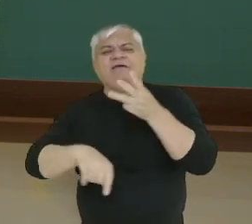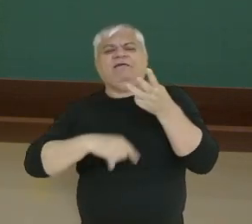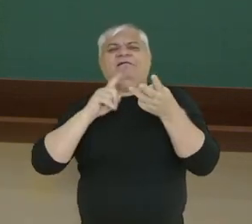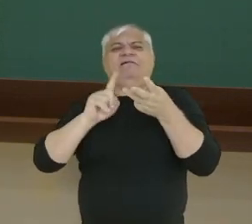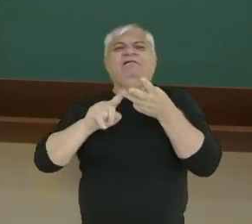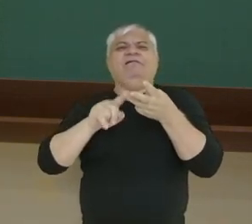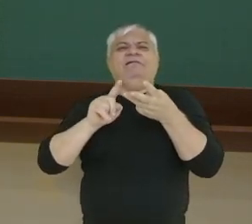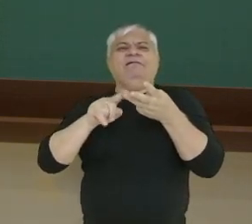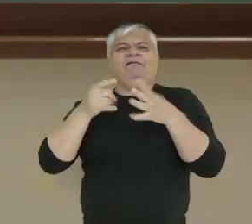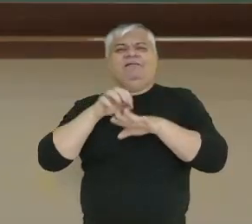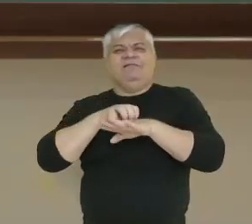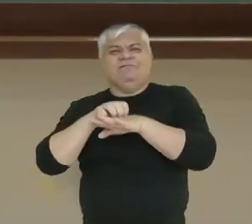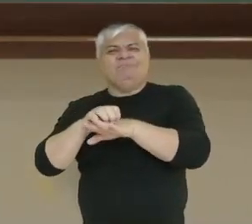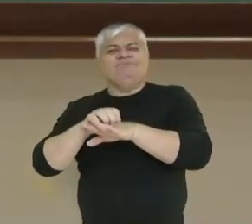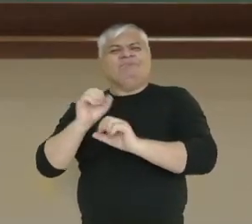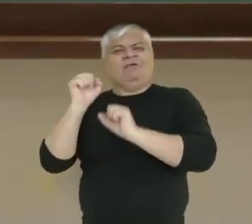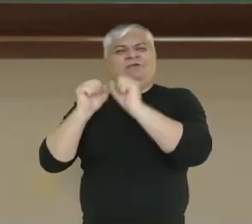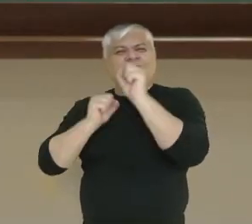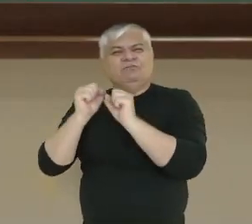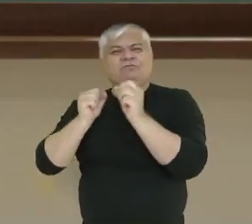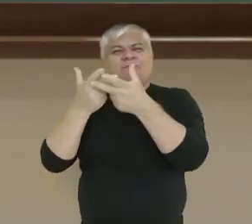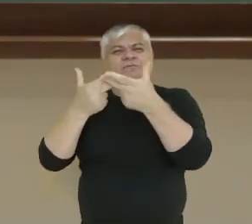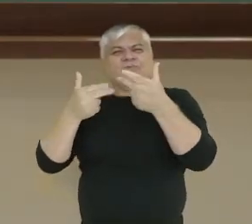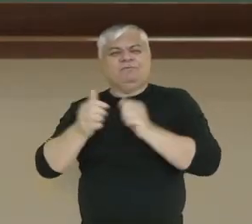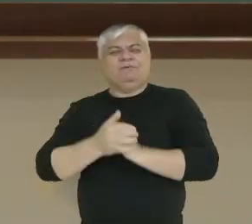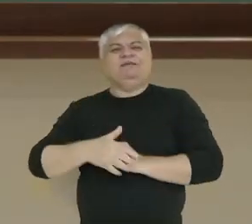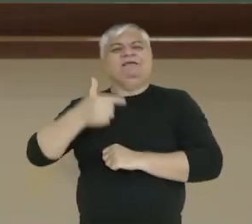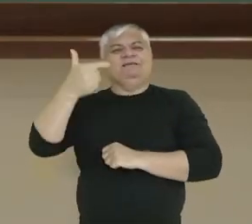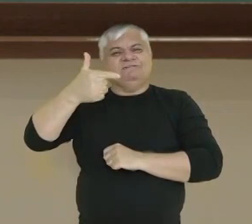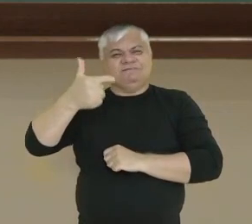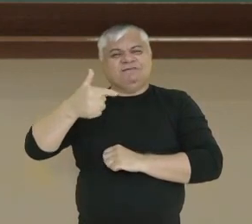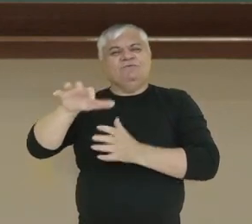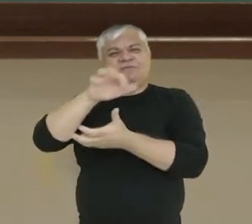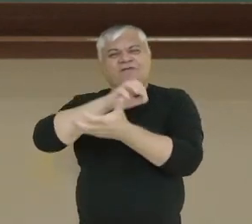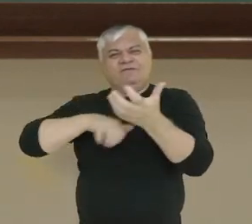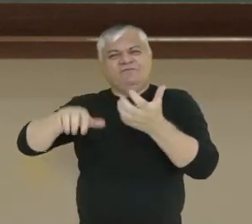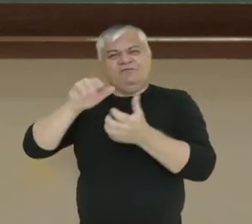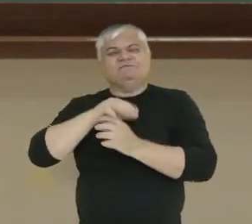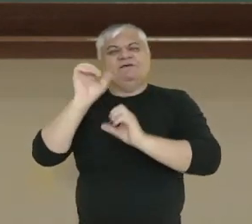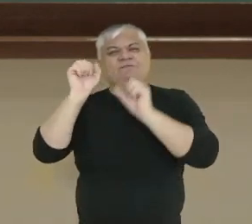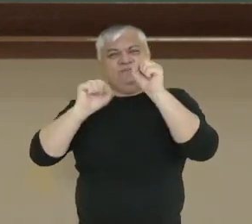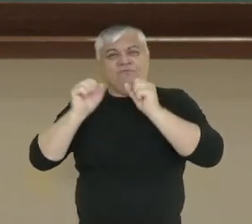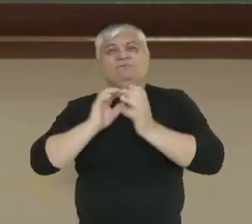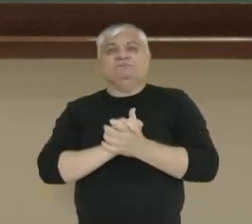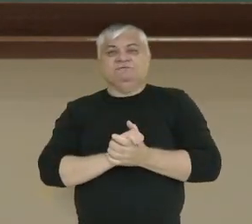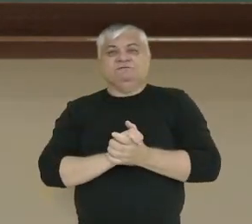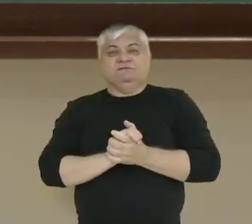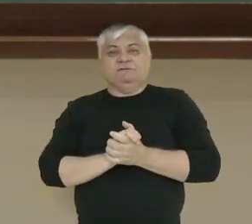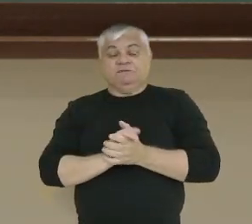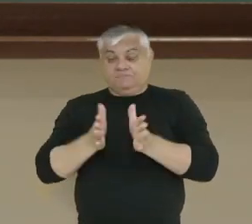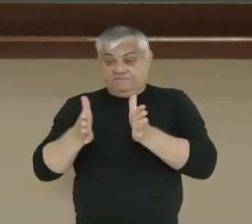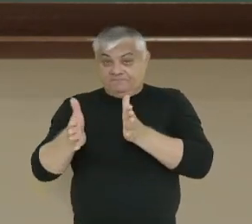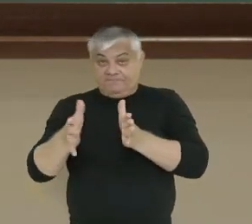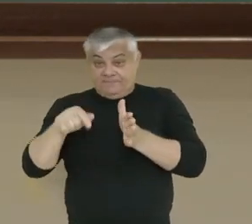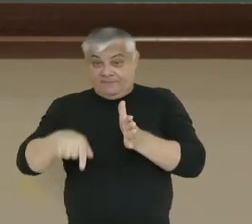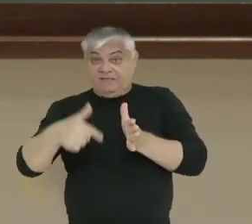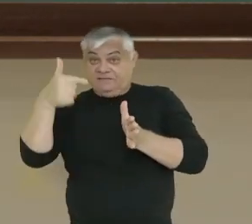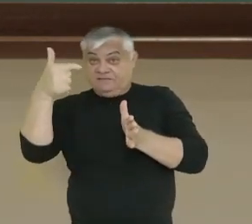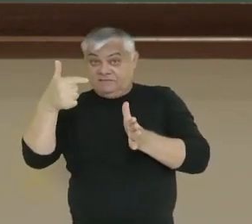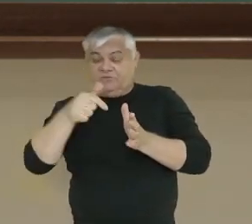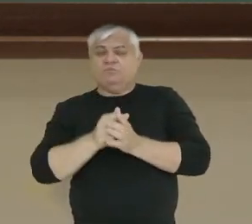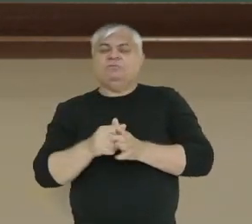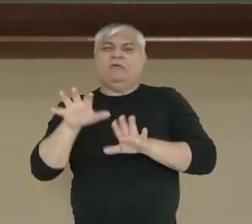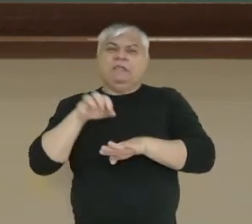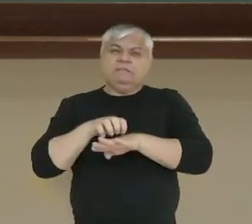produção industrial, que vai ser o que nós chamamos de segunda Revolução Industrial. Dentro dessa segunda Revolução Industrial, os meios